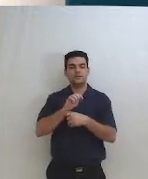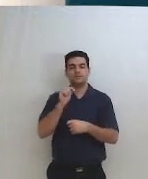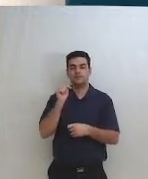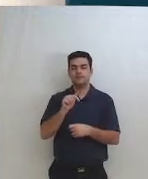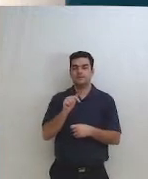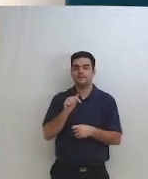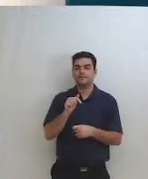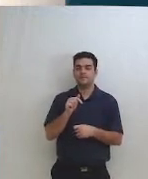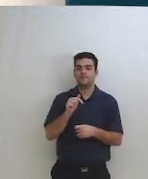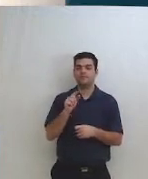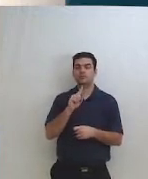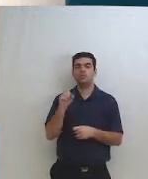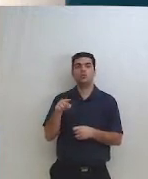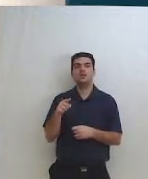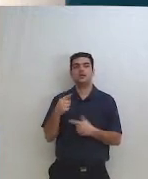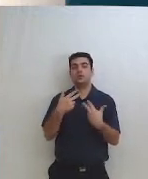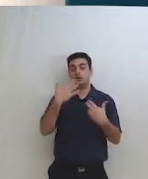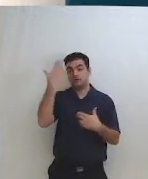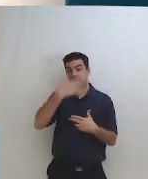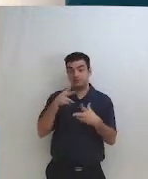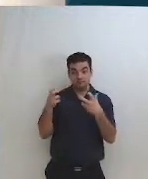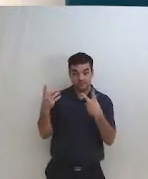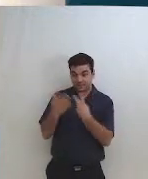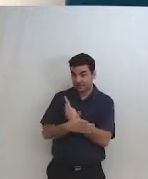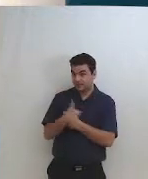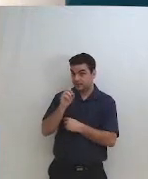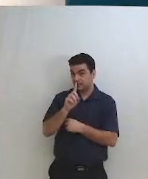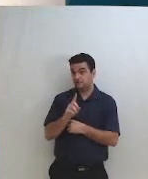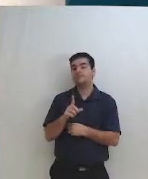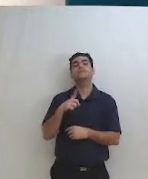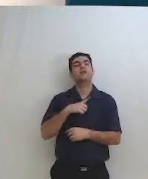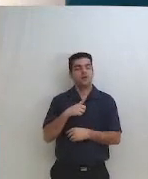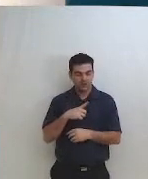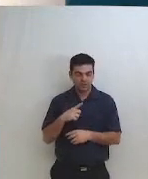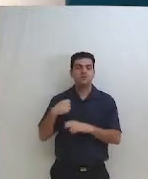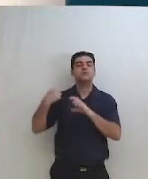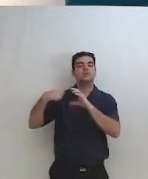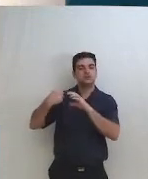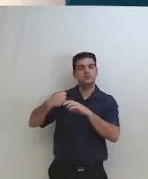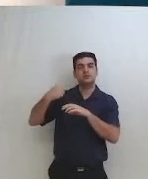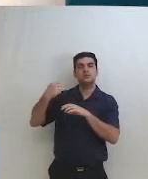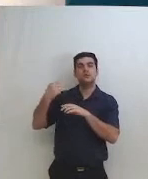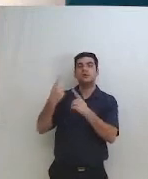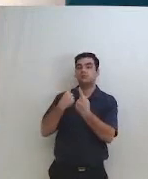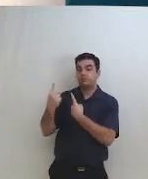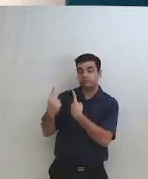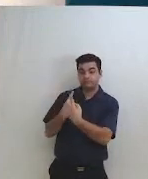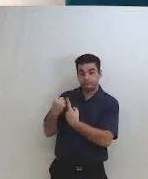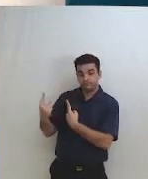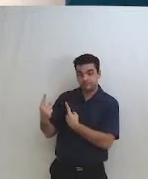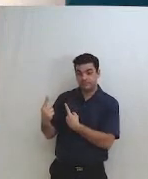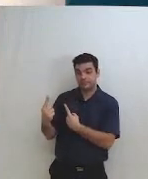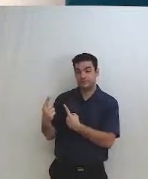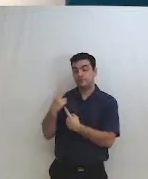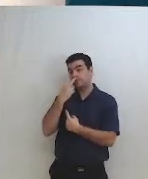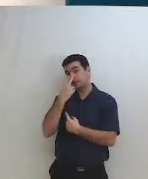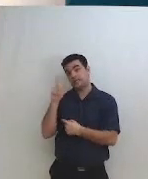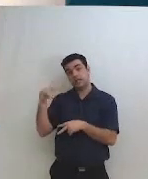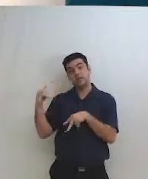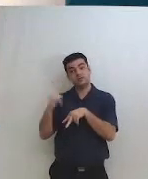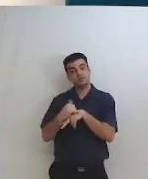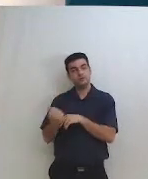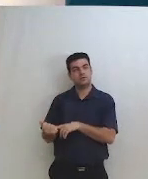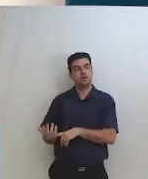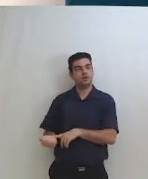de prova acolhida de forma ilícita. Houve a gravação de uma conversa entre dois interlocutores, um dos quais suposta vítima de suborno, responsável